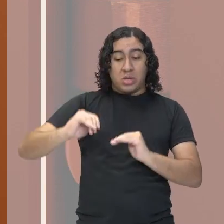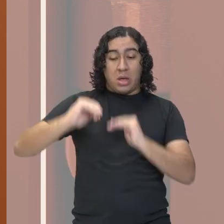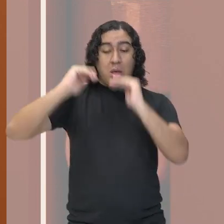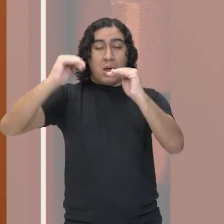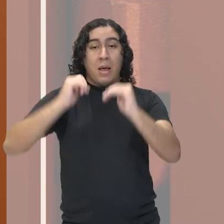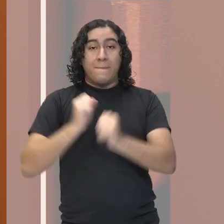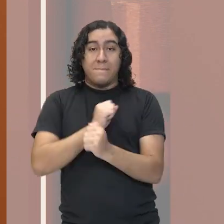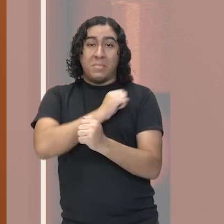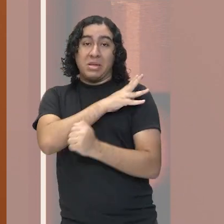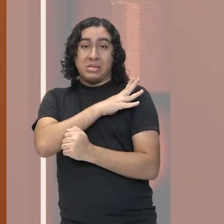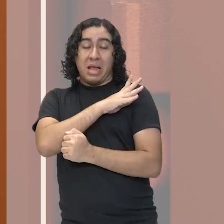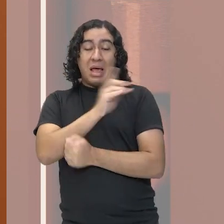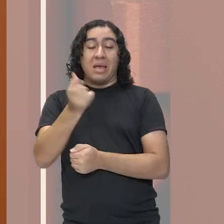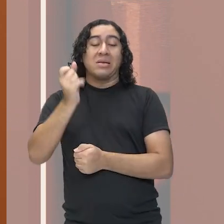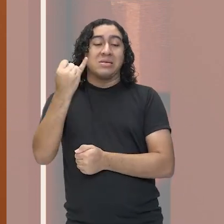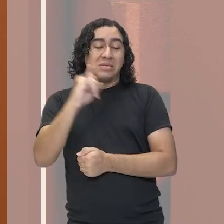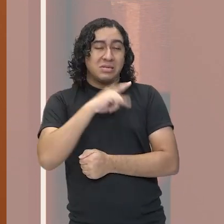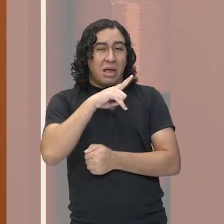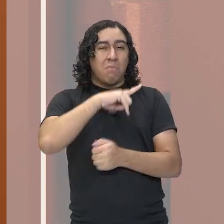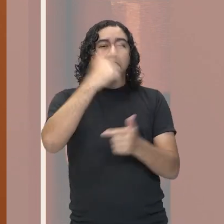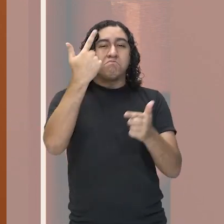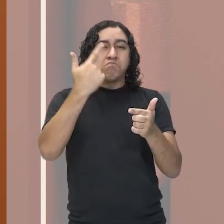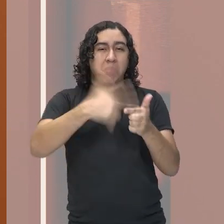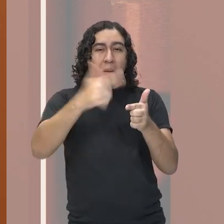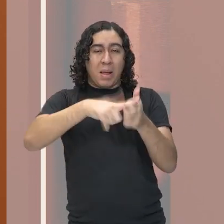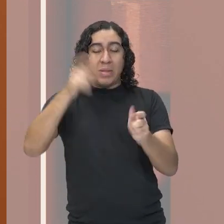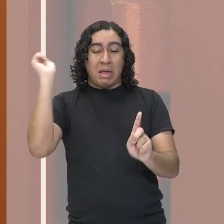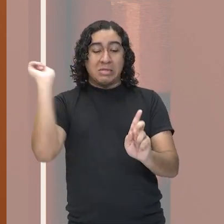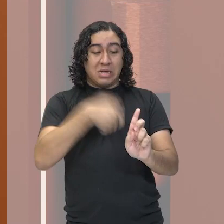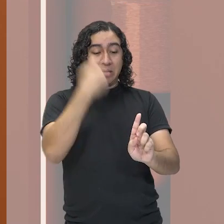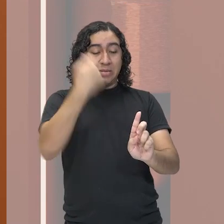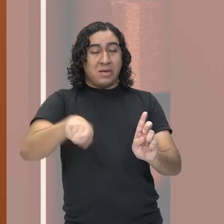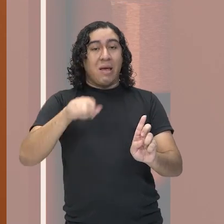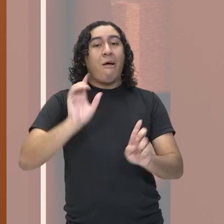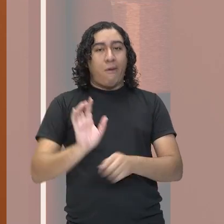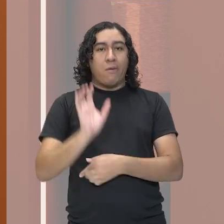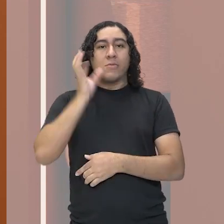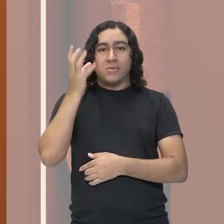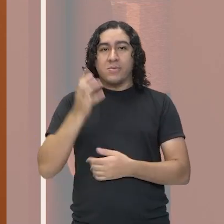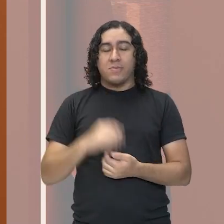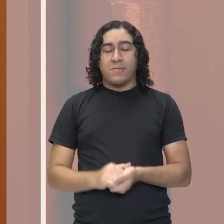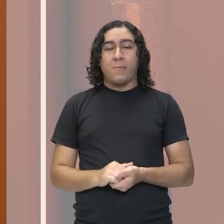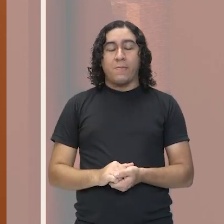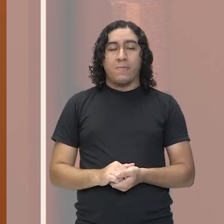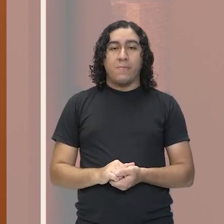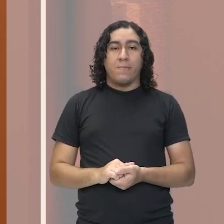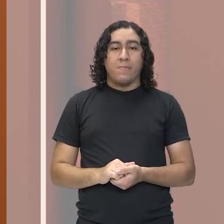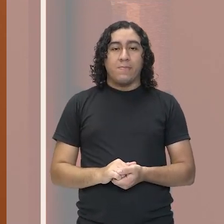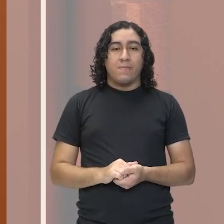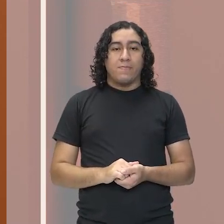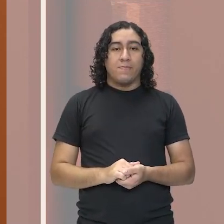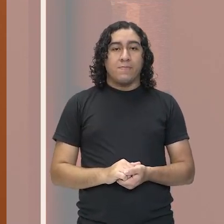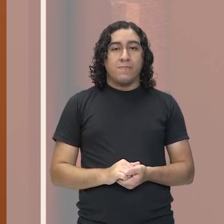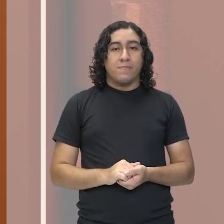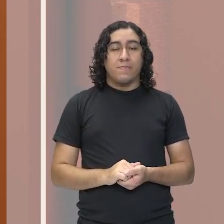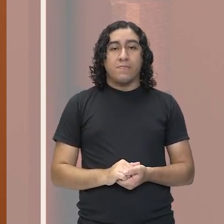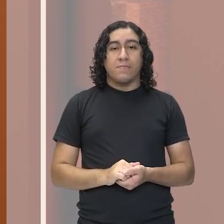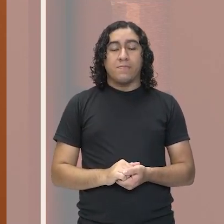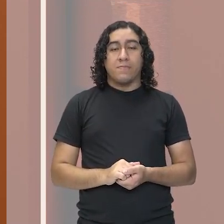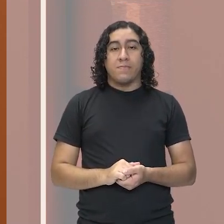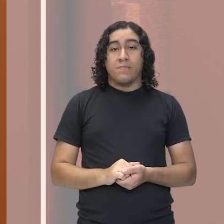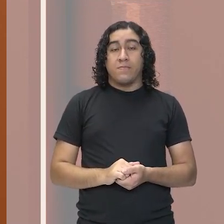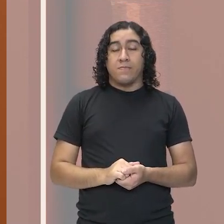qualquer deslize. Então, esses marinheiros aí, eles foram buscar esses navios na Inglaterra, e lá na Inglaterra